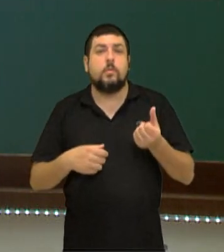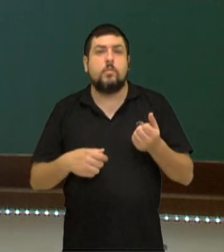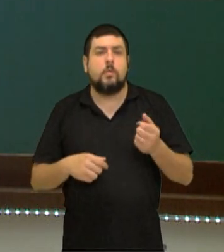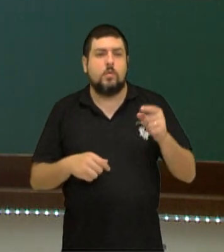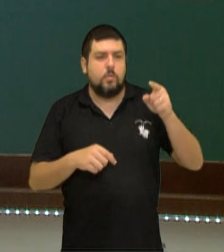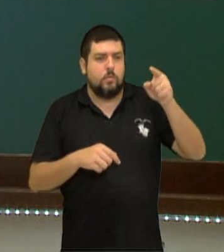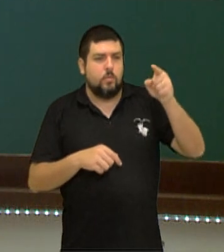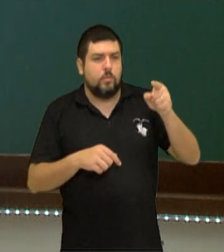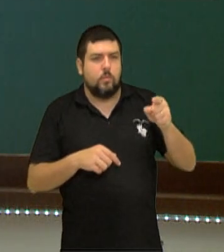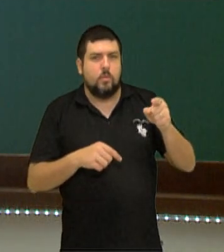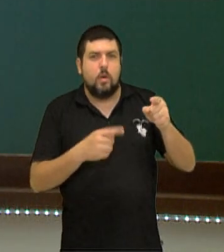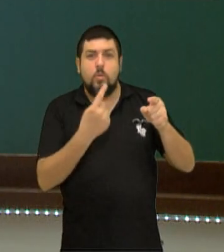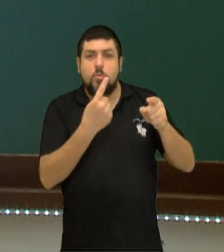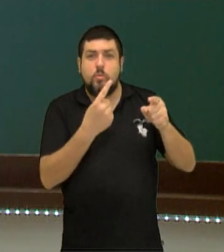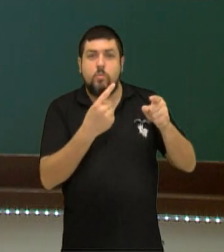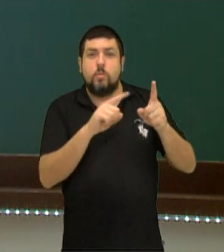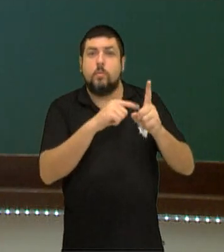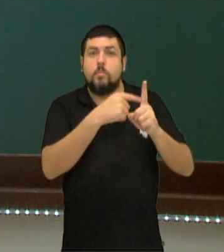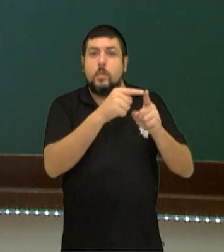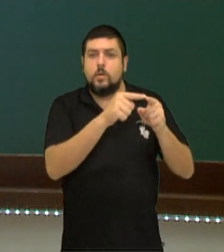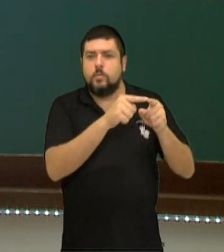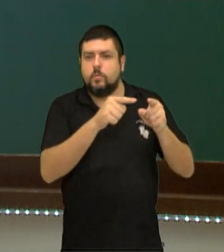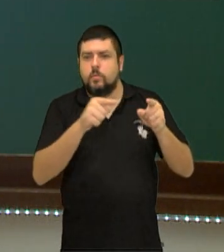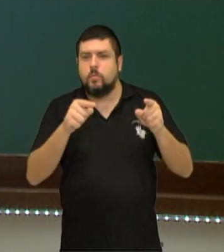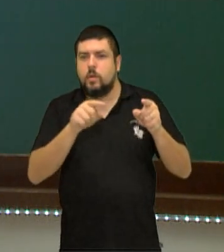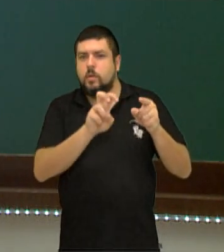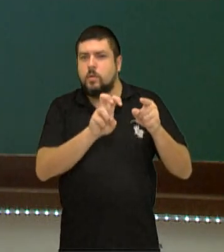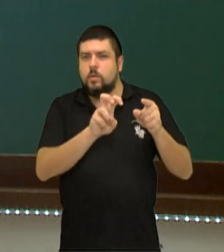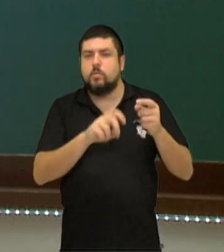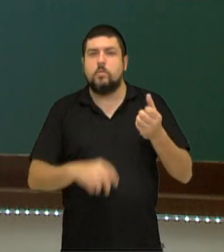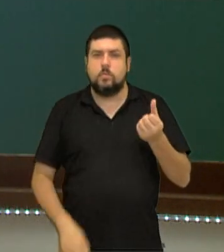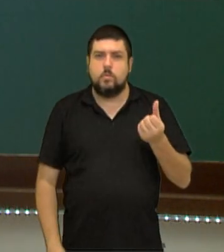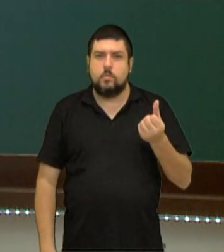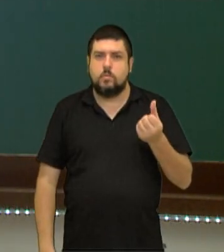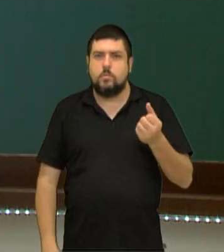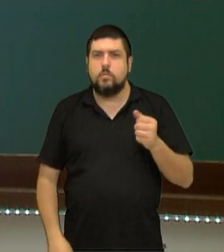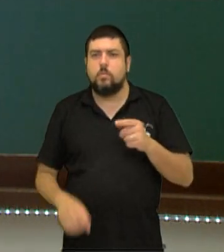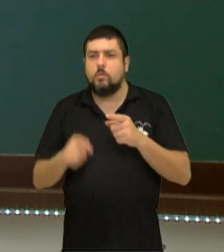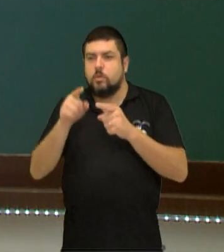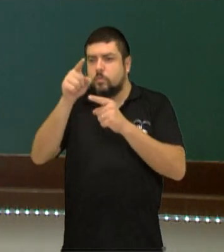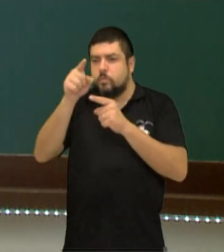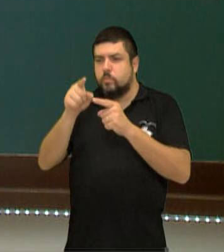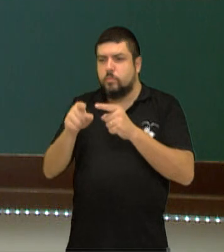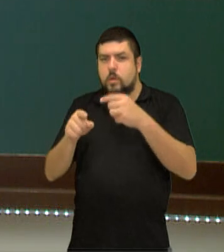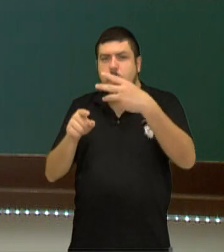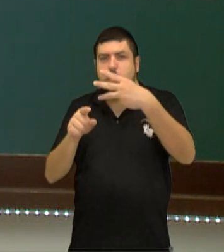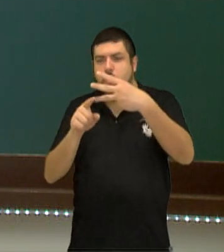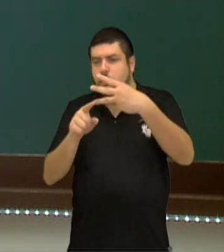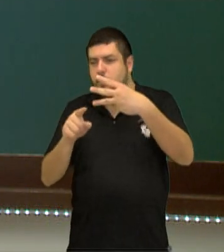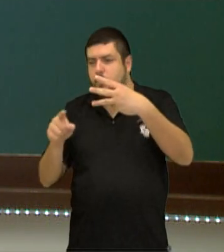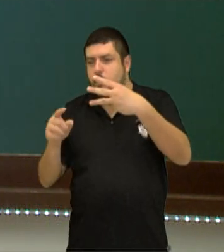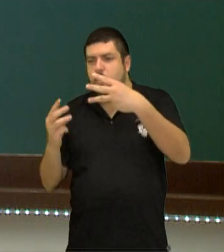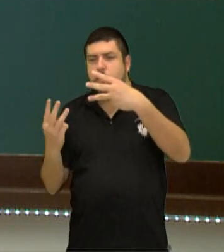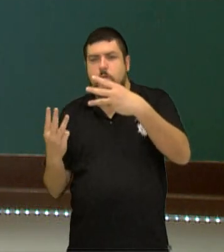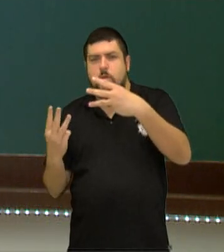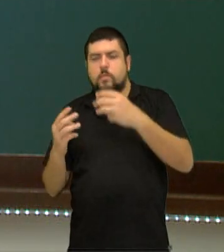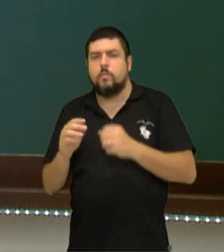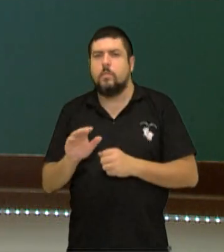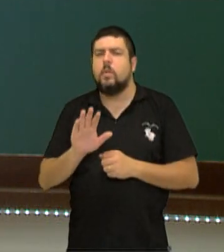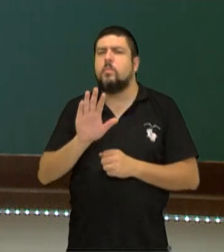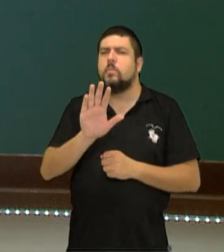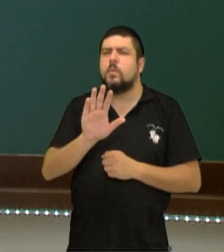5, 6 metros. 3 mais 3, 6 metros. Mas o que ele está pedindo aqui é para você verificar qual